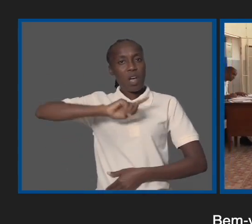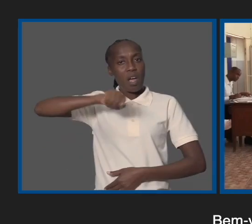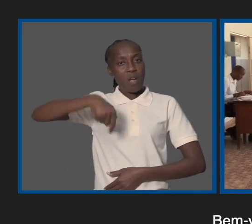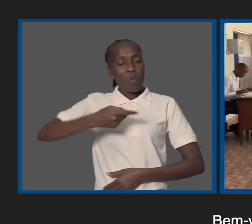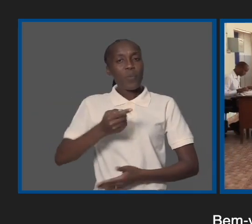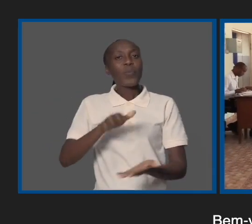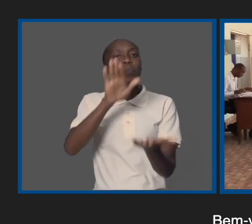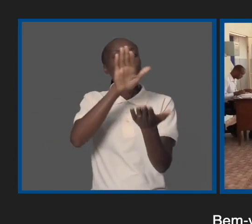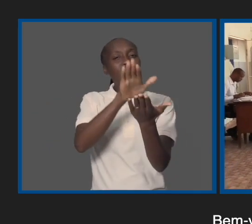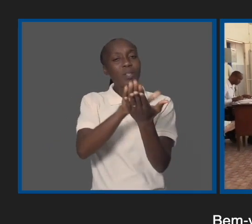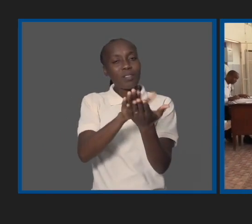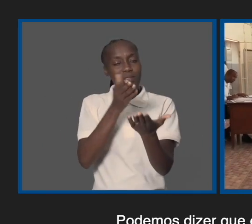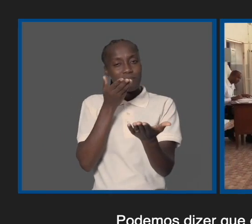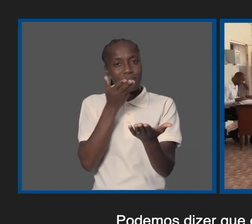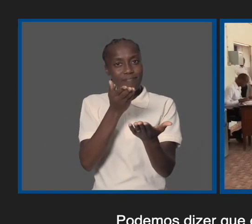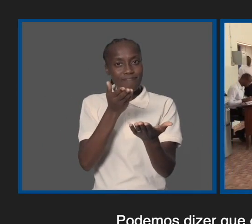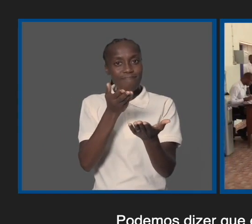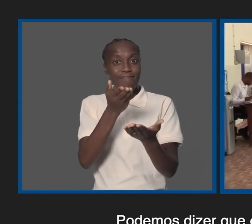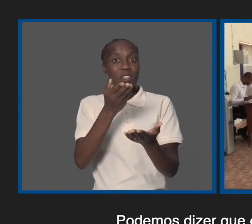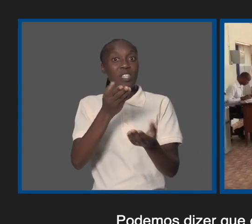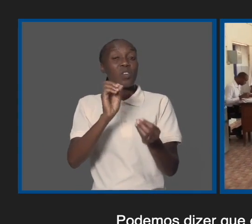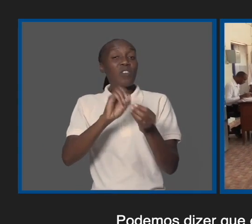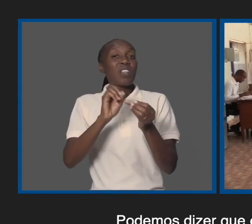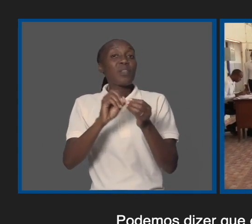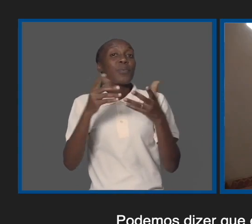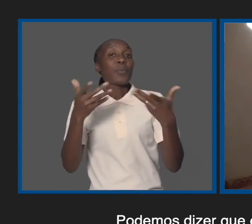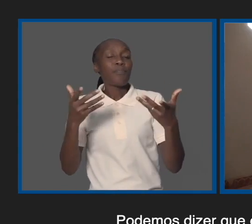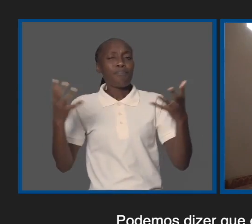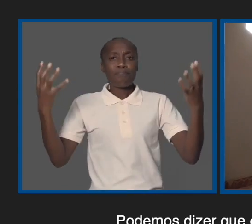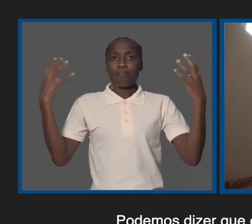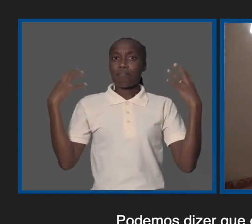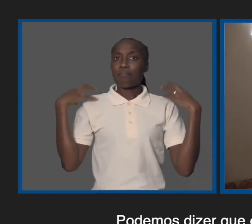muito bem-vindo ao lado dessa casa. Exato. Bom, aqui é o nosso.